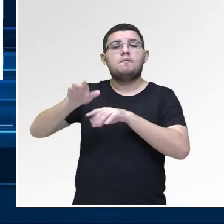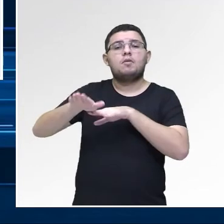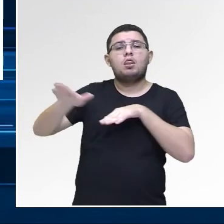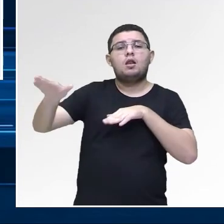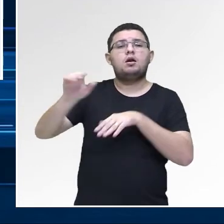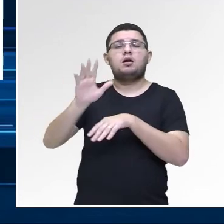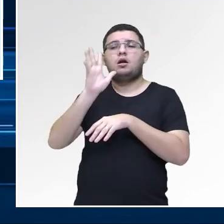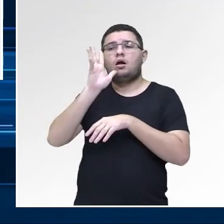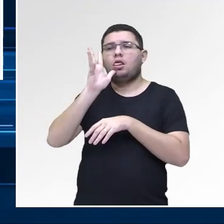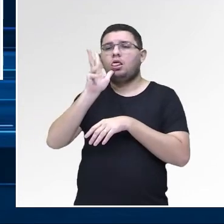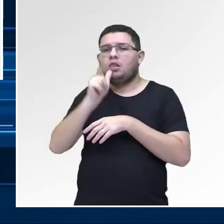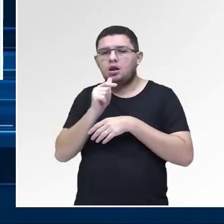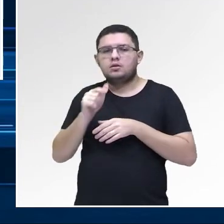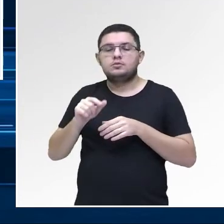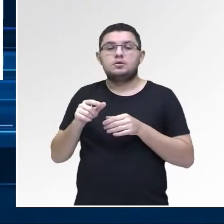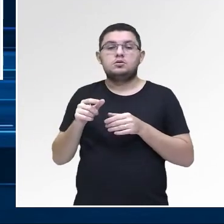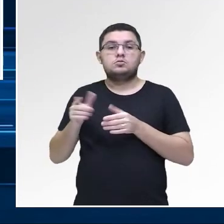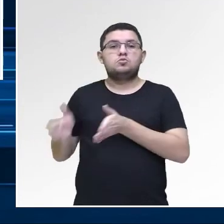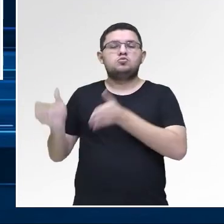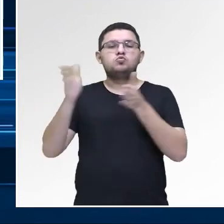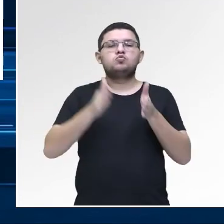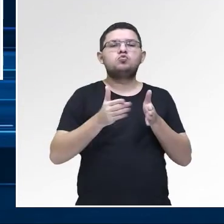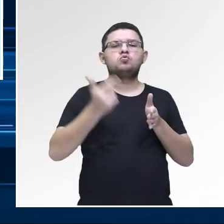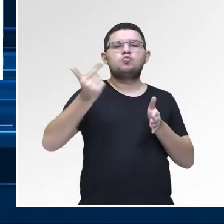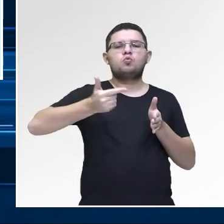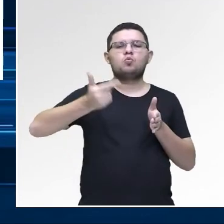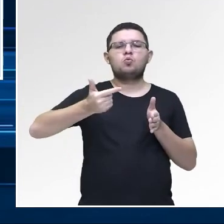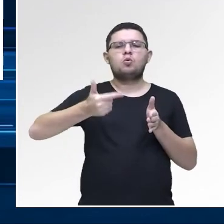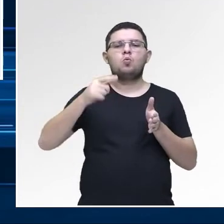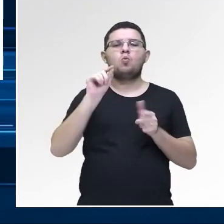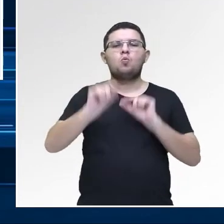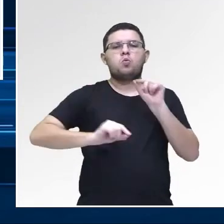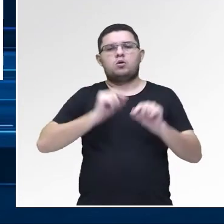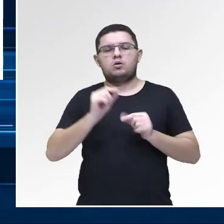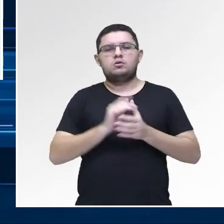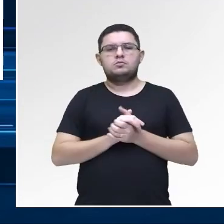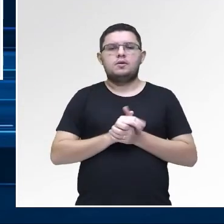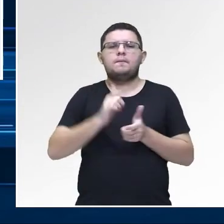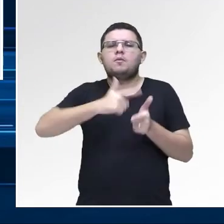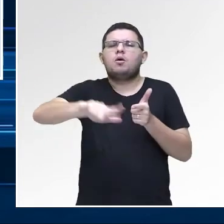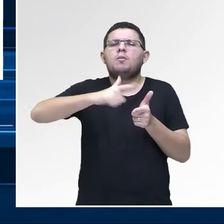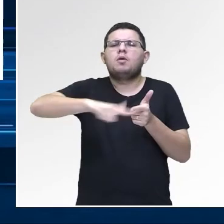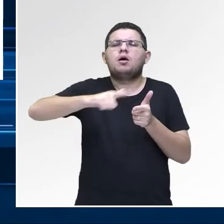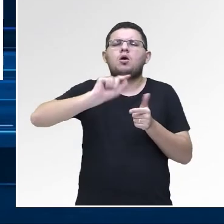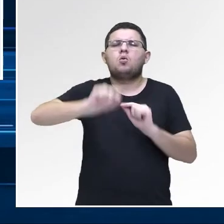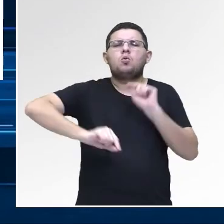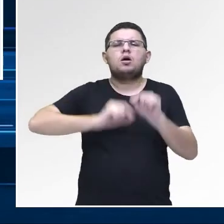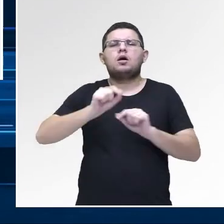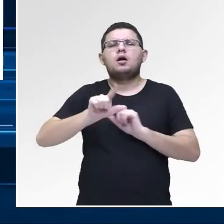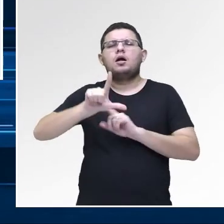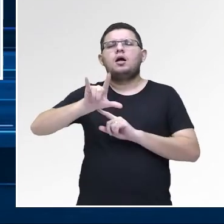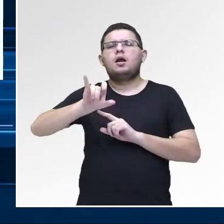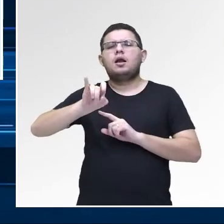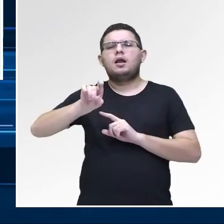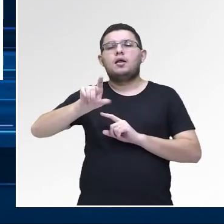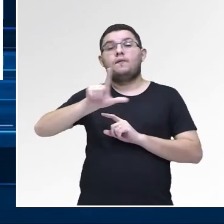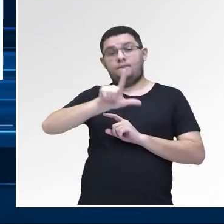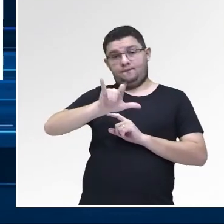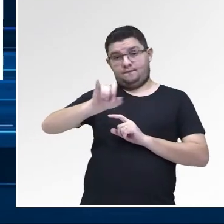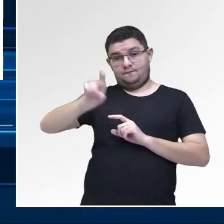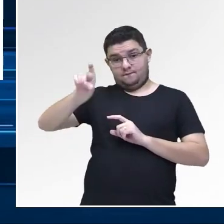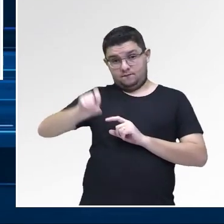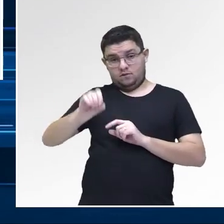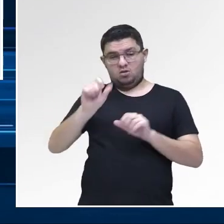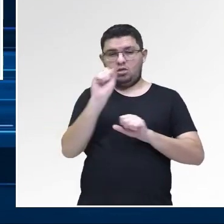congestionamento. Na segunda imagem, nós temos aí, pessoal, o problema do acúmulo de lixo,